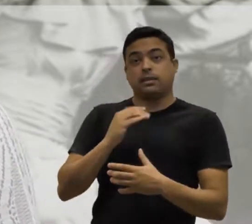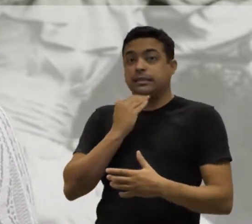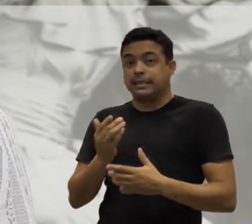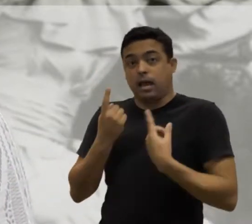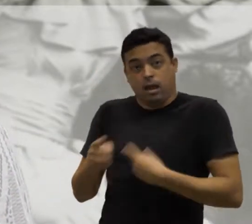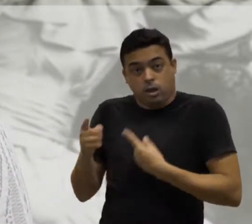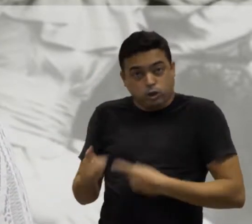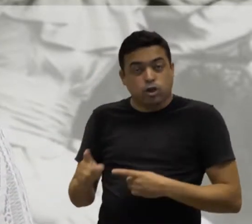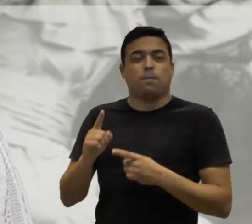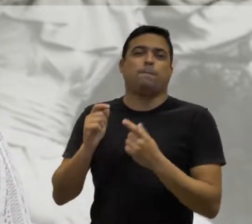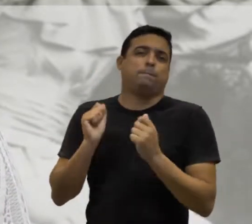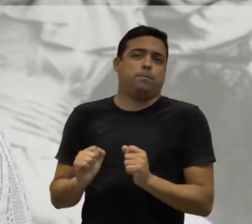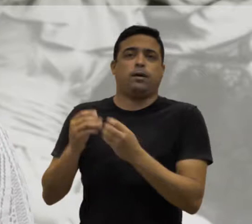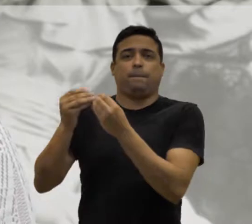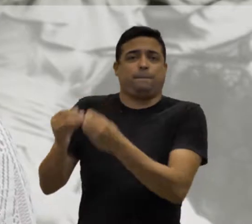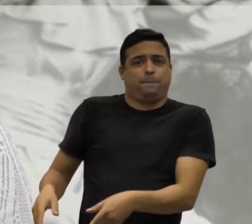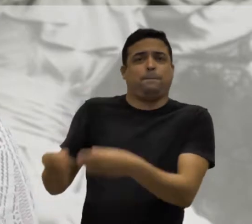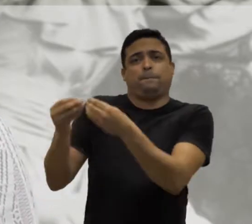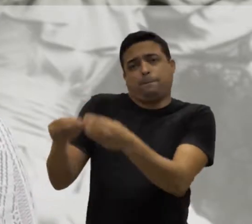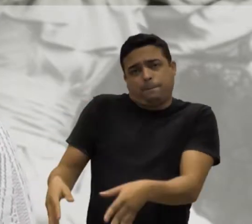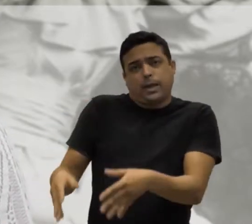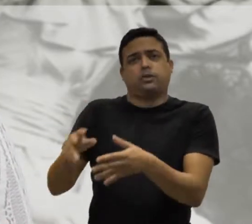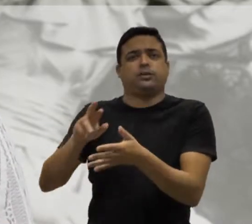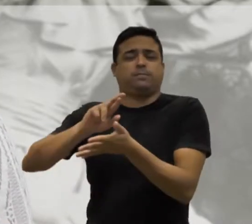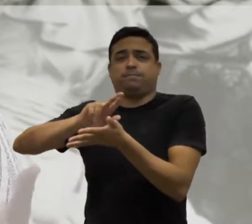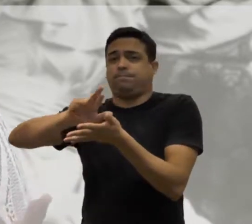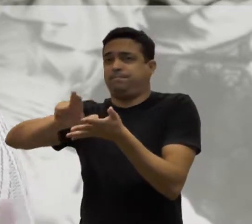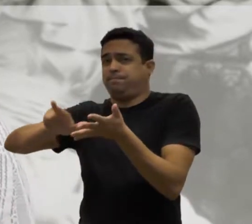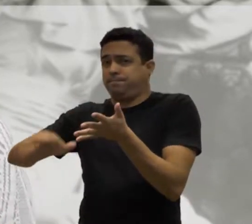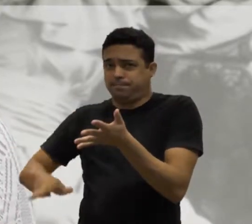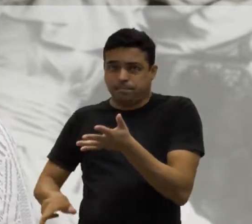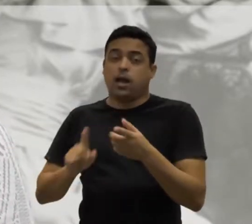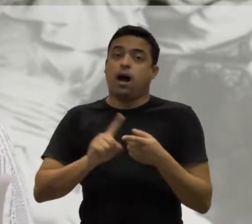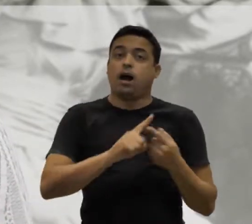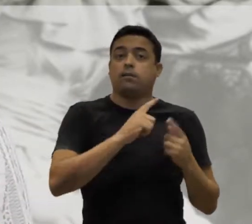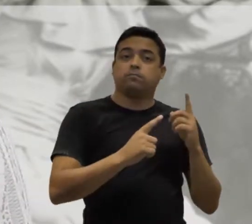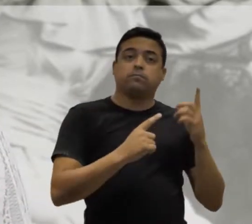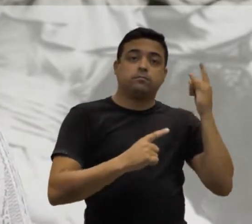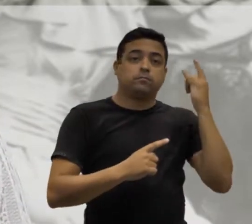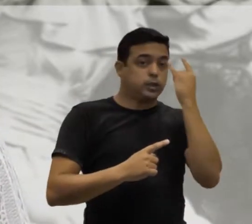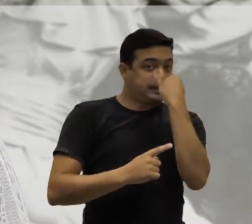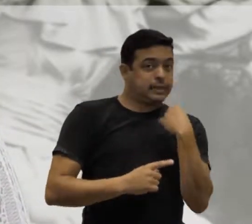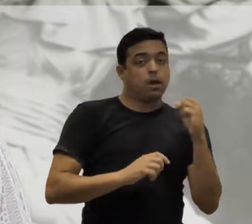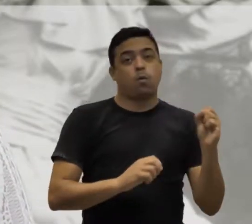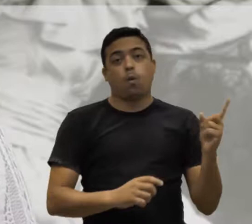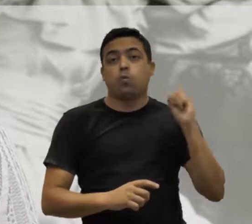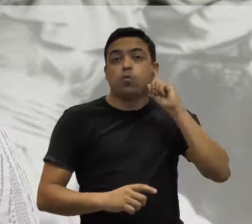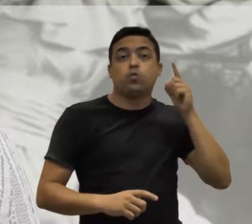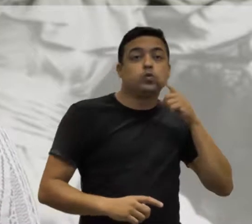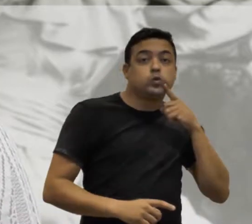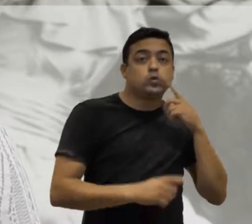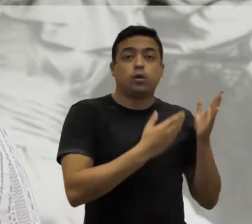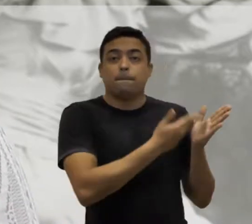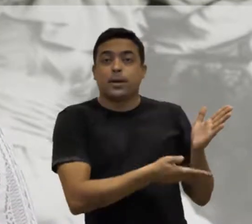estimulado adequadamente, prejuízos diversos e distintos daqueles apresentados nas pessoas com surdez ou deficiência